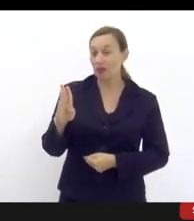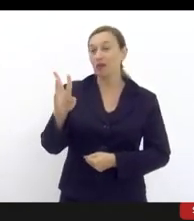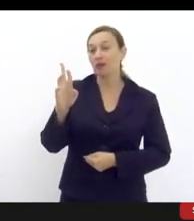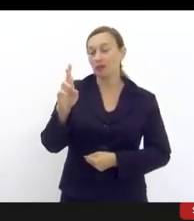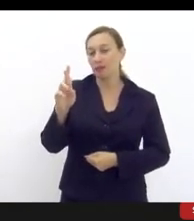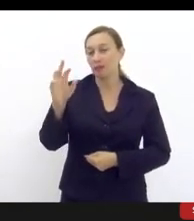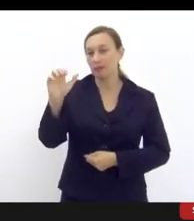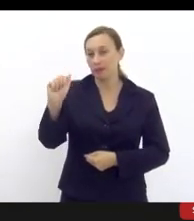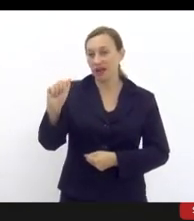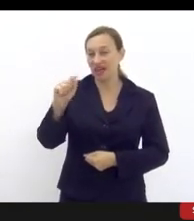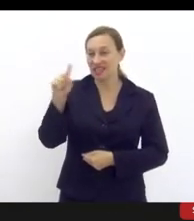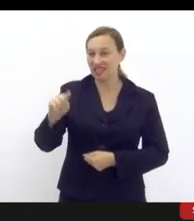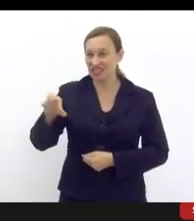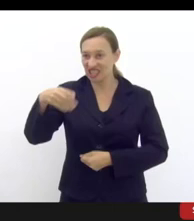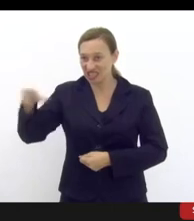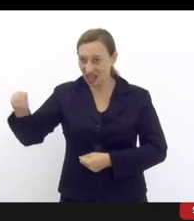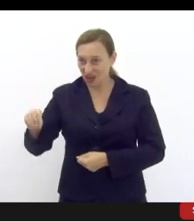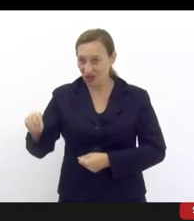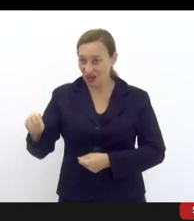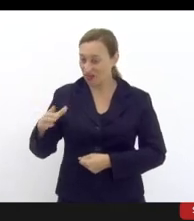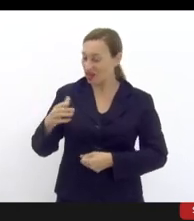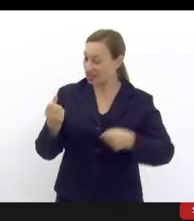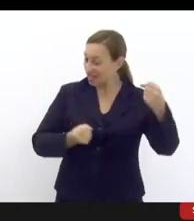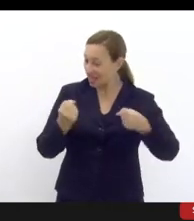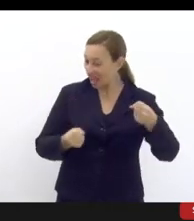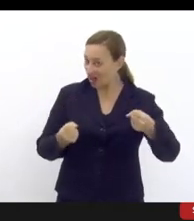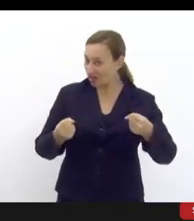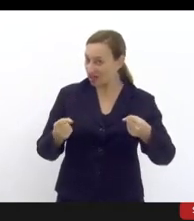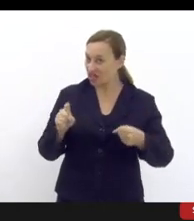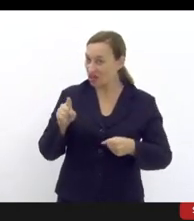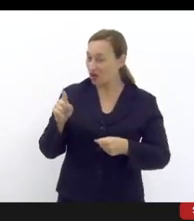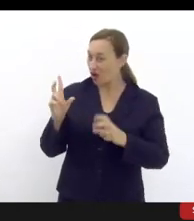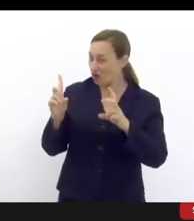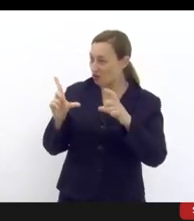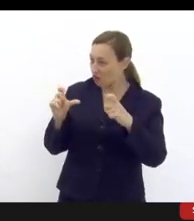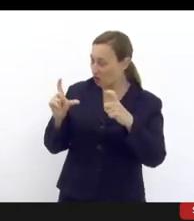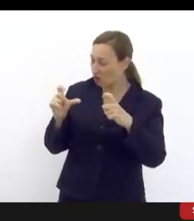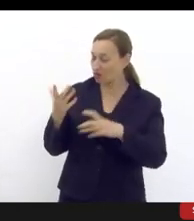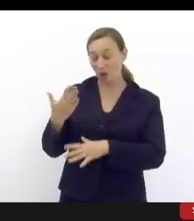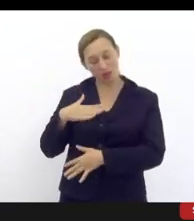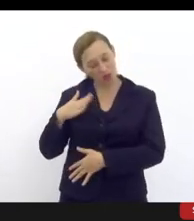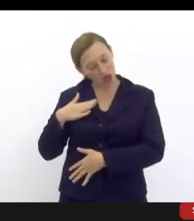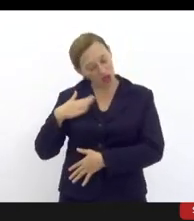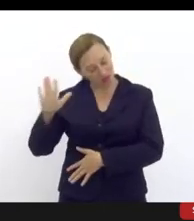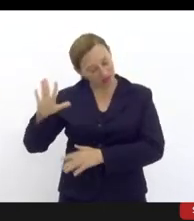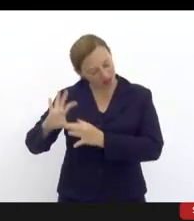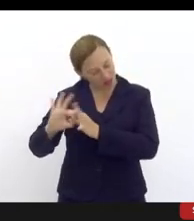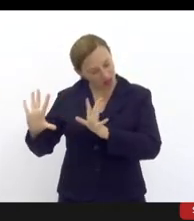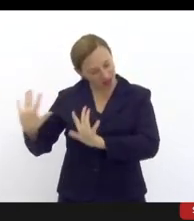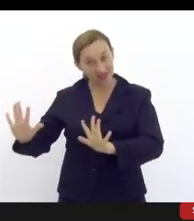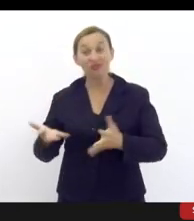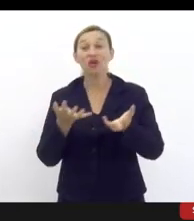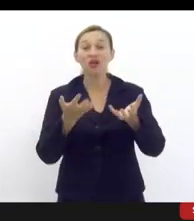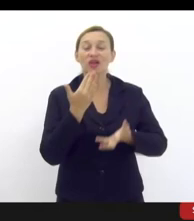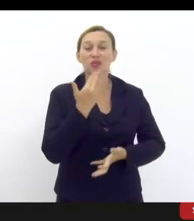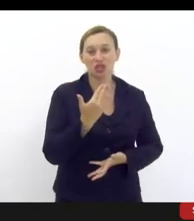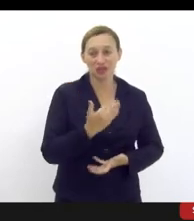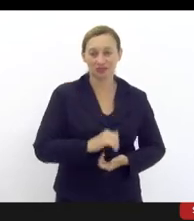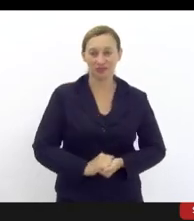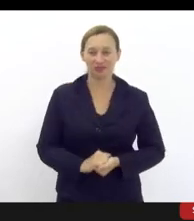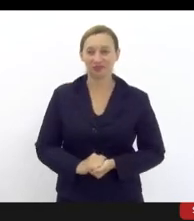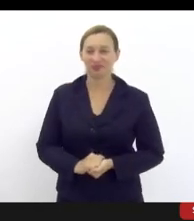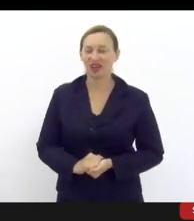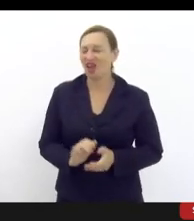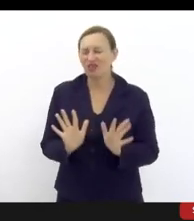exigente, falou: Samuel, esse carro aqui com o Brazão? Eu falei: não, é meu amigo, deixa aí. Então, eu quero te pedir uma coisa, não é uma